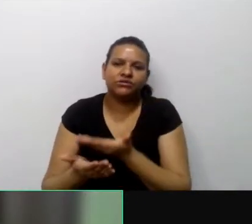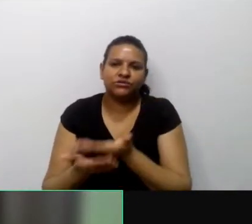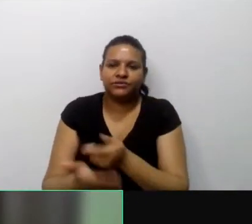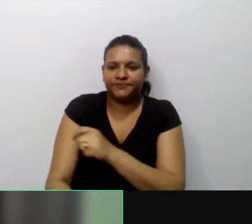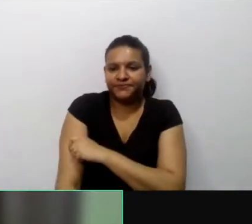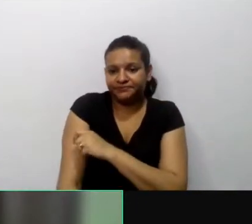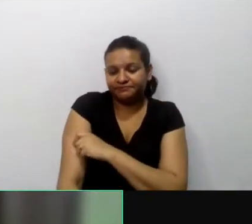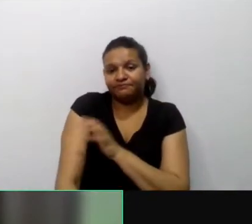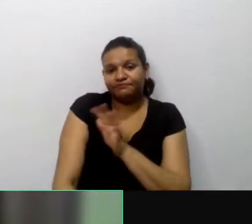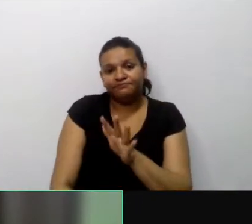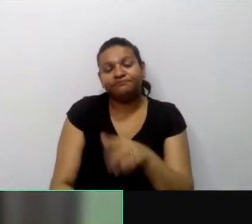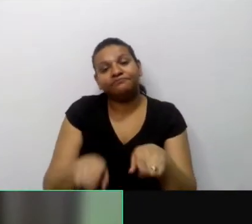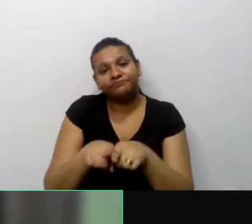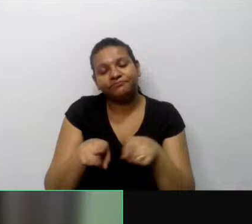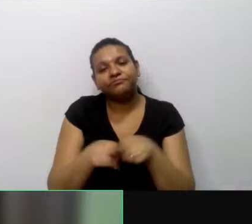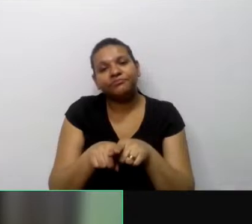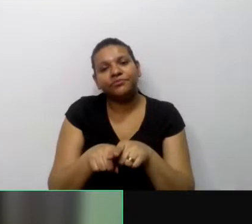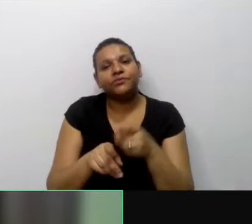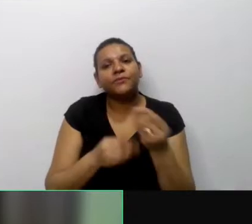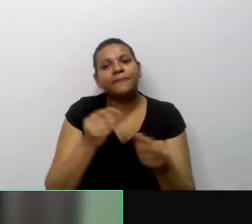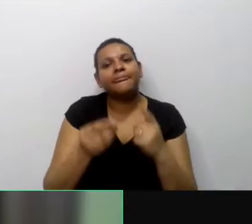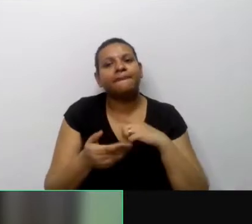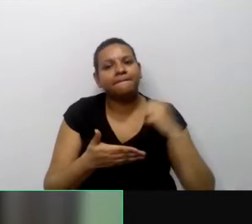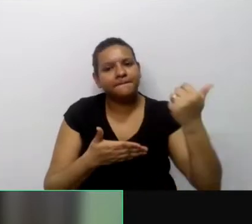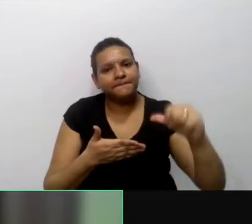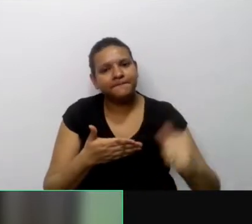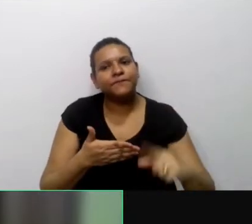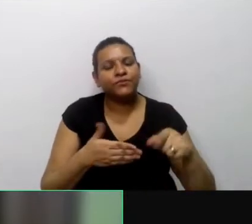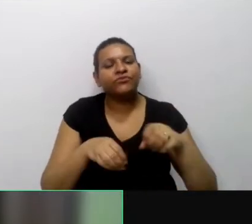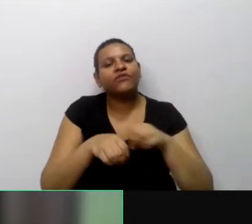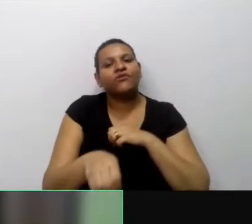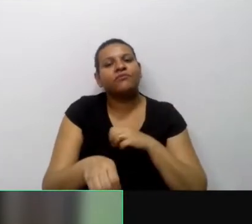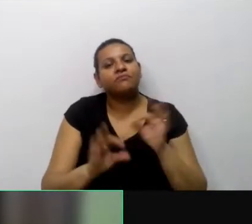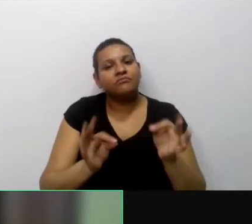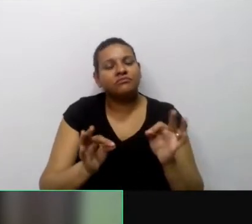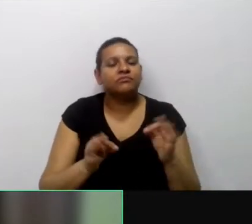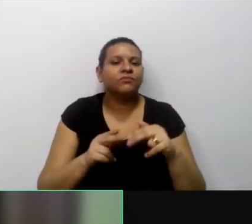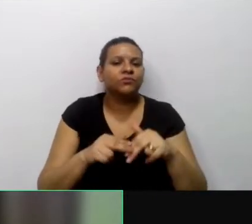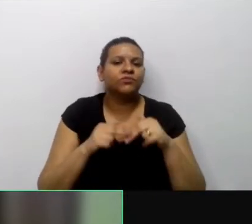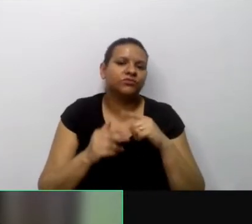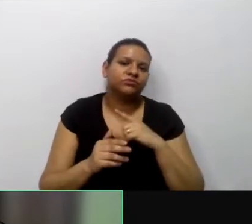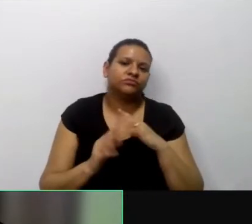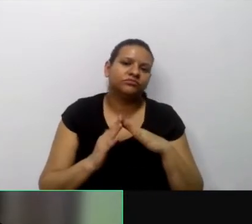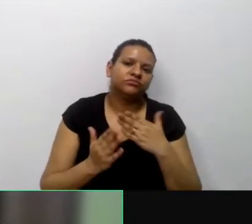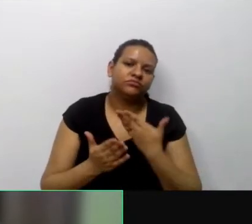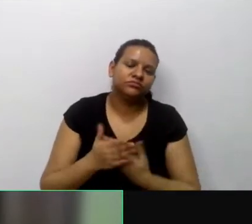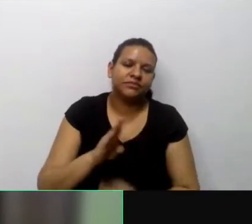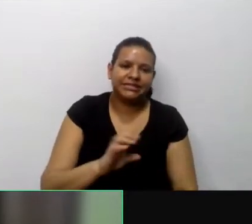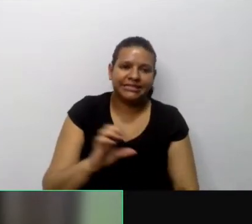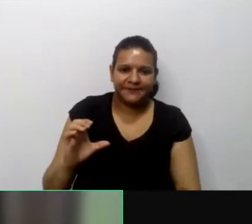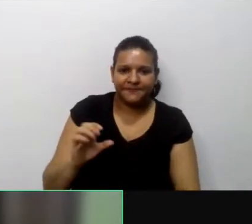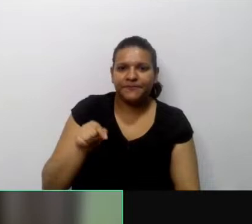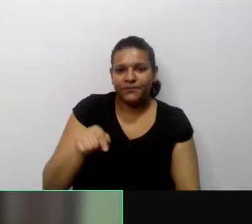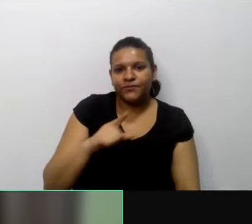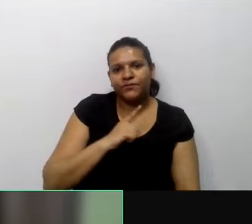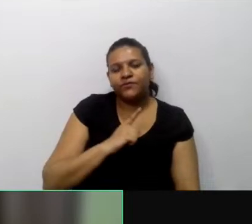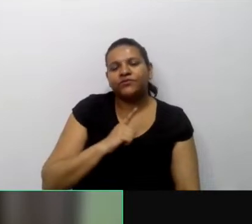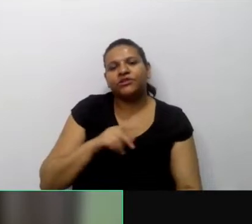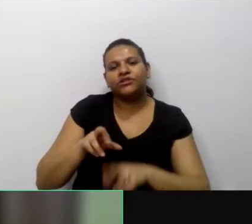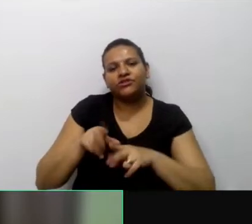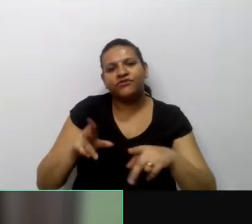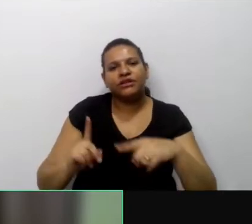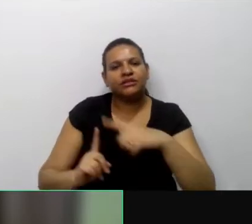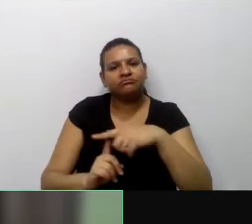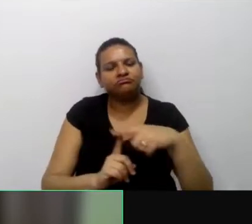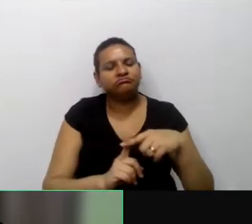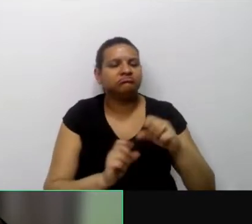mas também nas avaliações somativas que a escola promove, né? Então, algumas escolas trabalham com formato de teste de múltipla